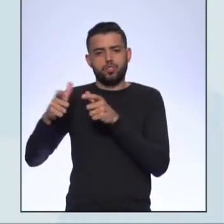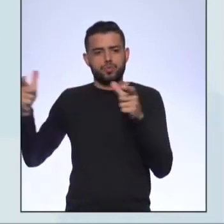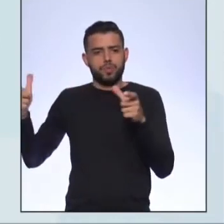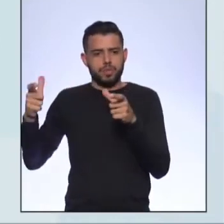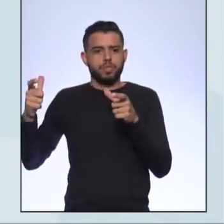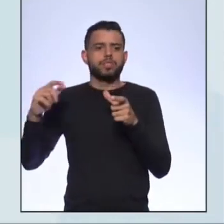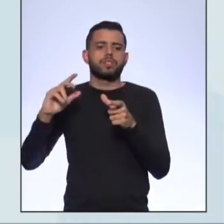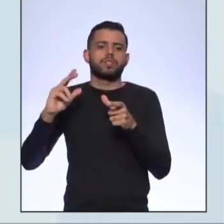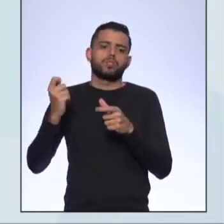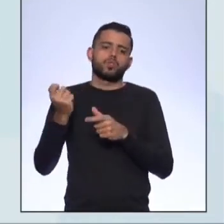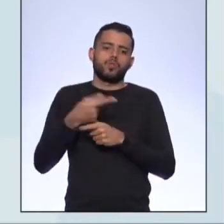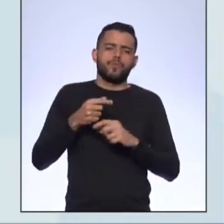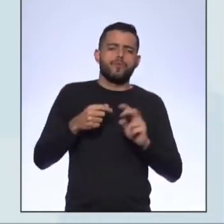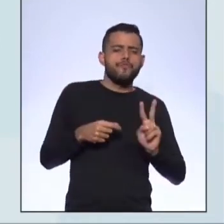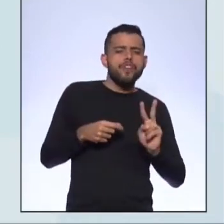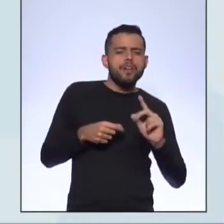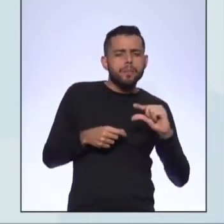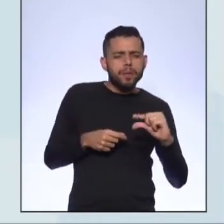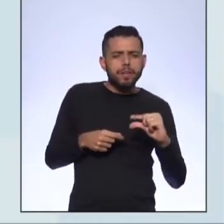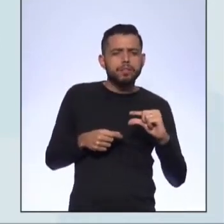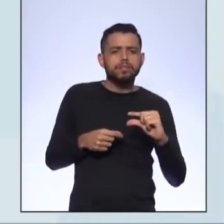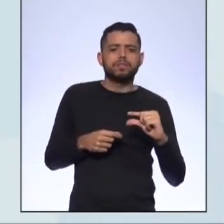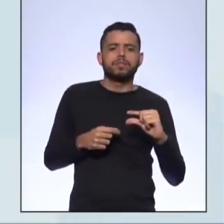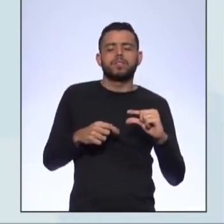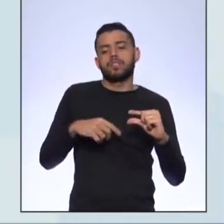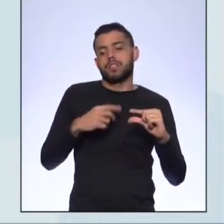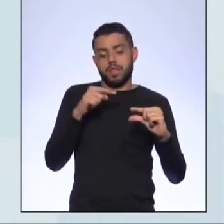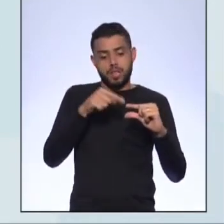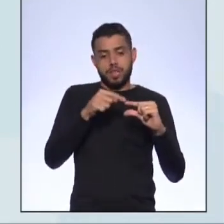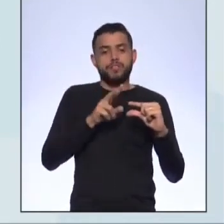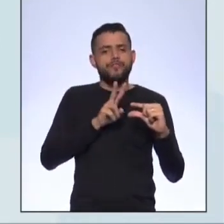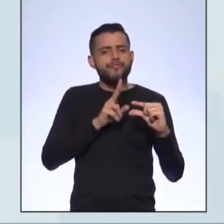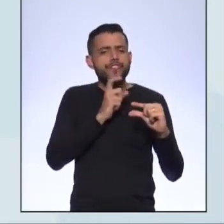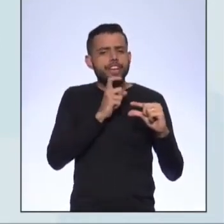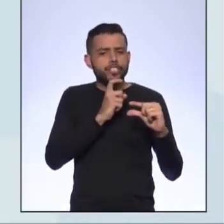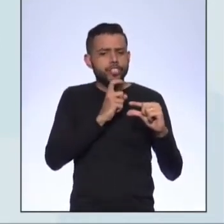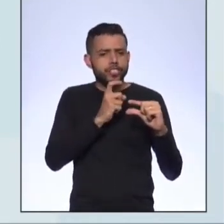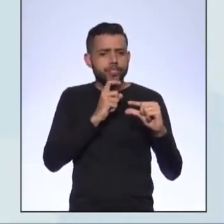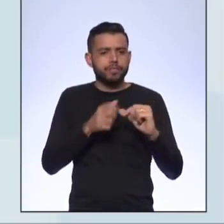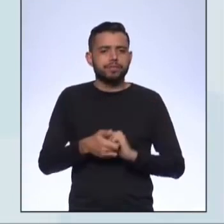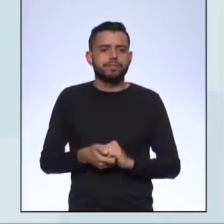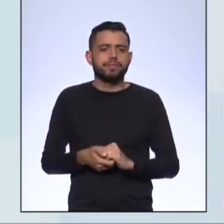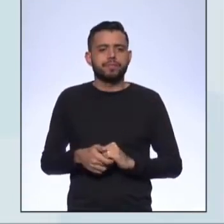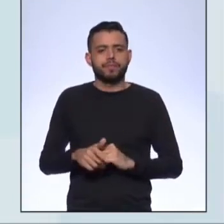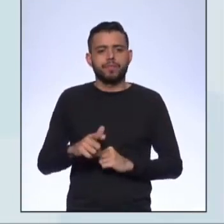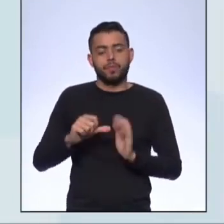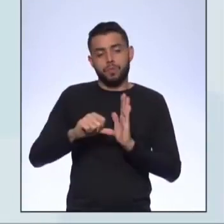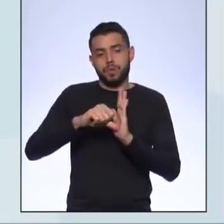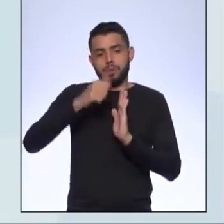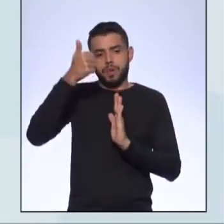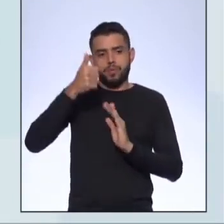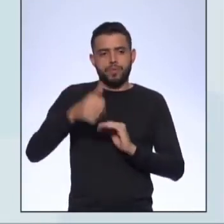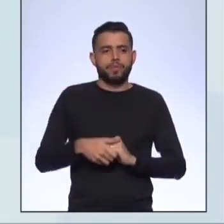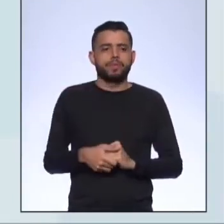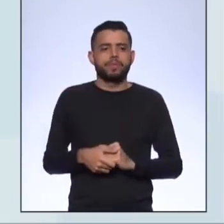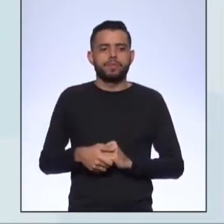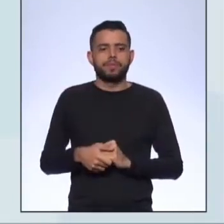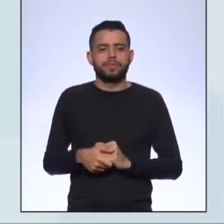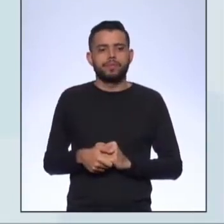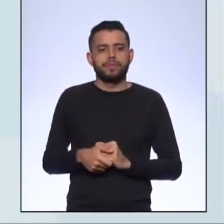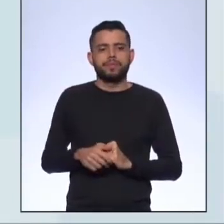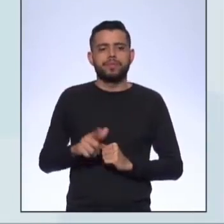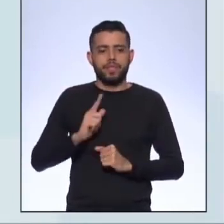Vzinho, que determina a cor verde. Então, aí a gente tem, no primeiro caso ali, a gente tem